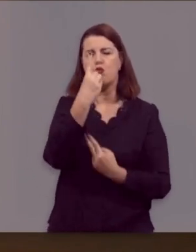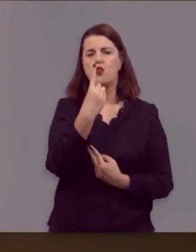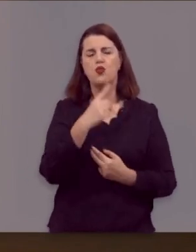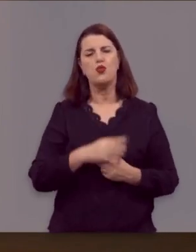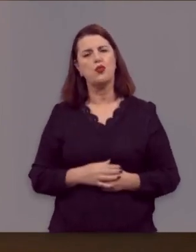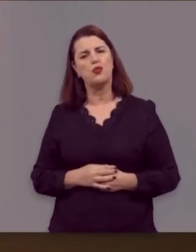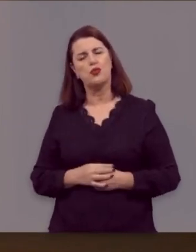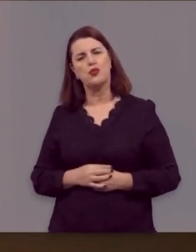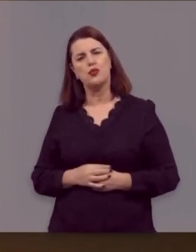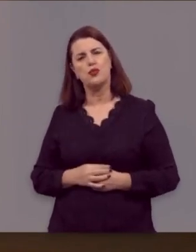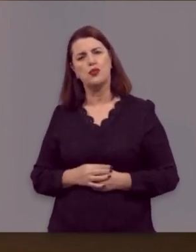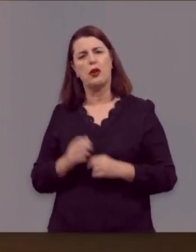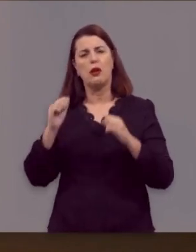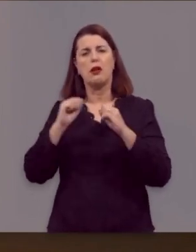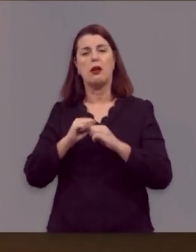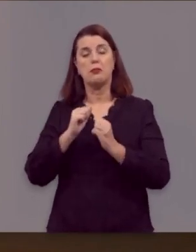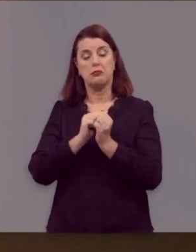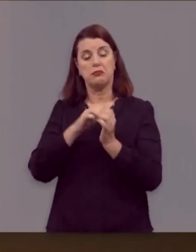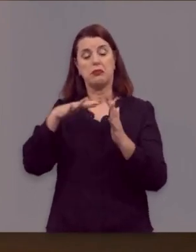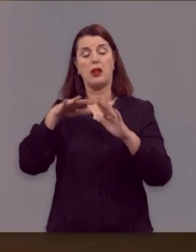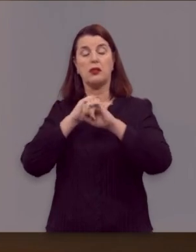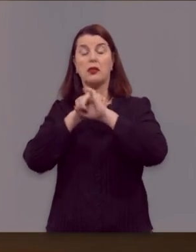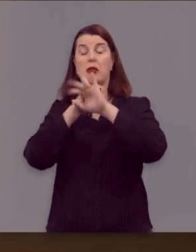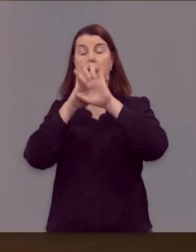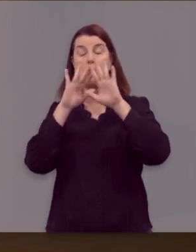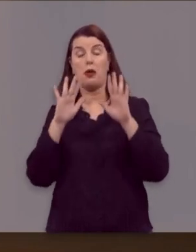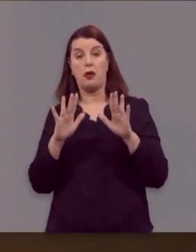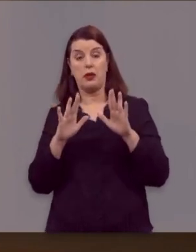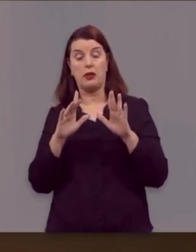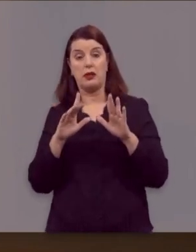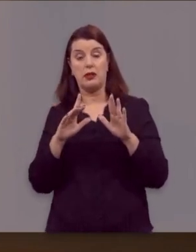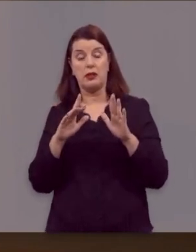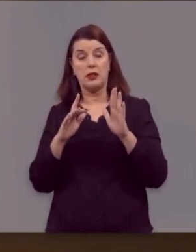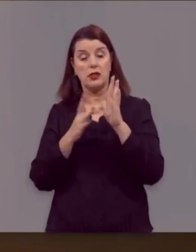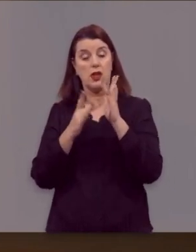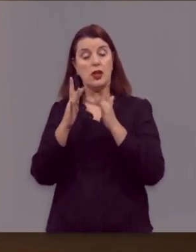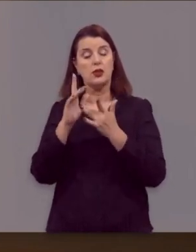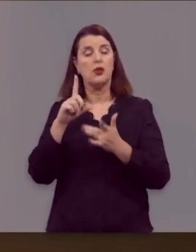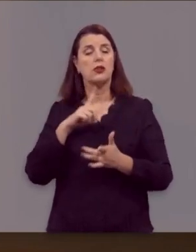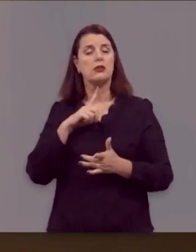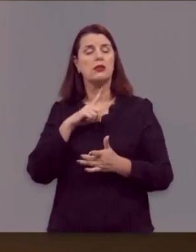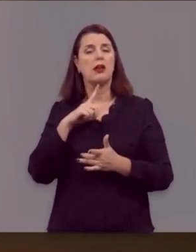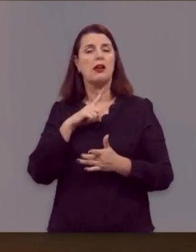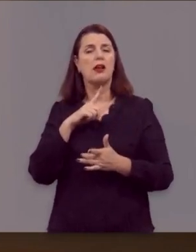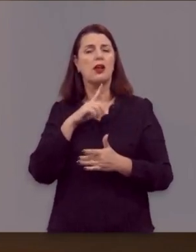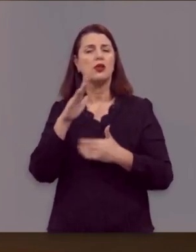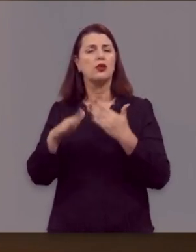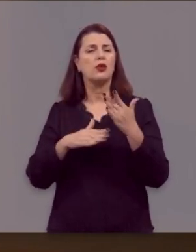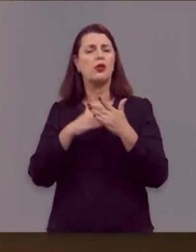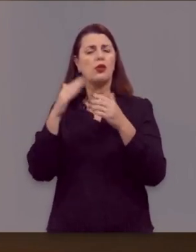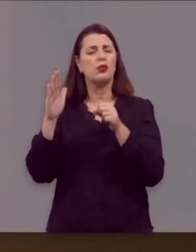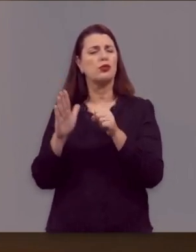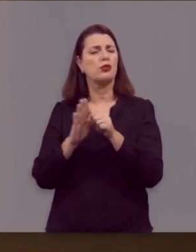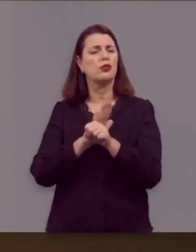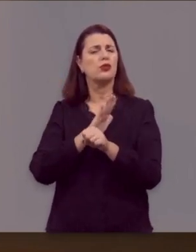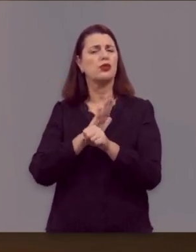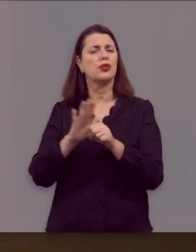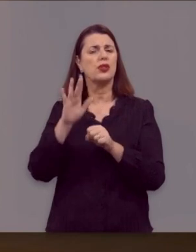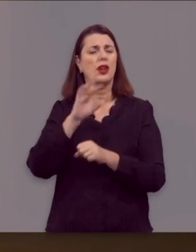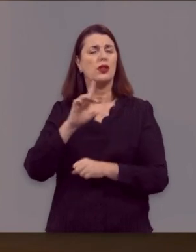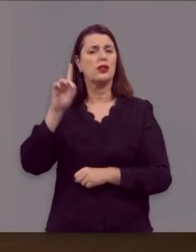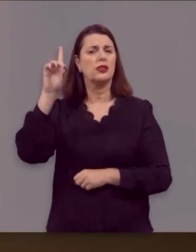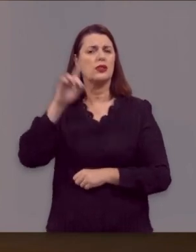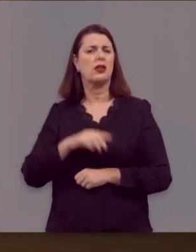ser de Deus. Ele é o resplendor da glória. Nele habitou corporalmente toda a plenitude